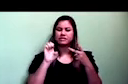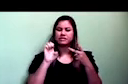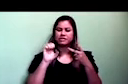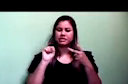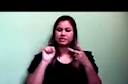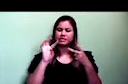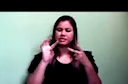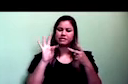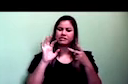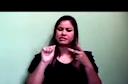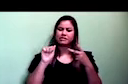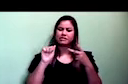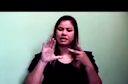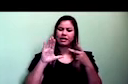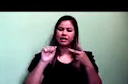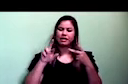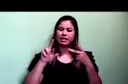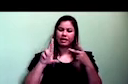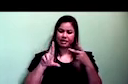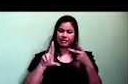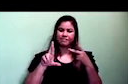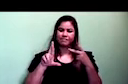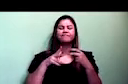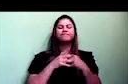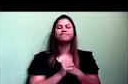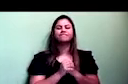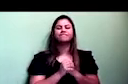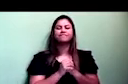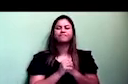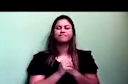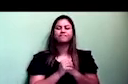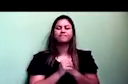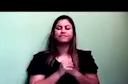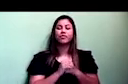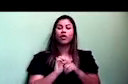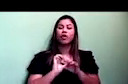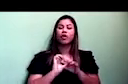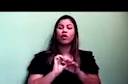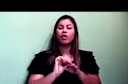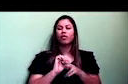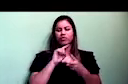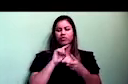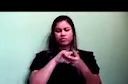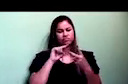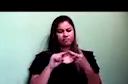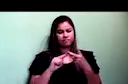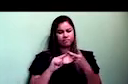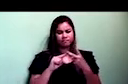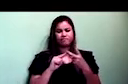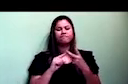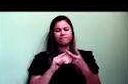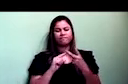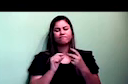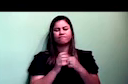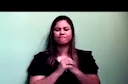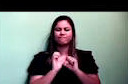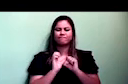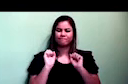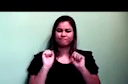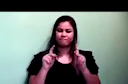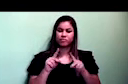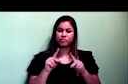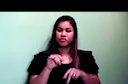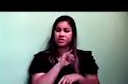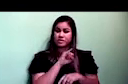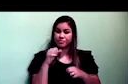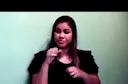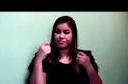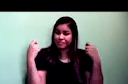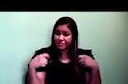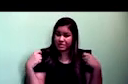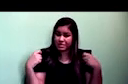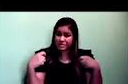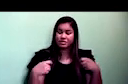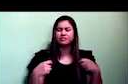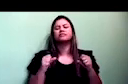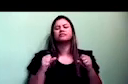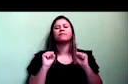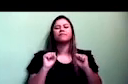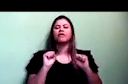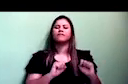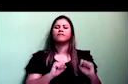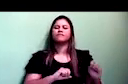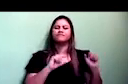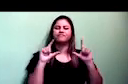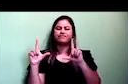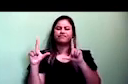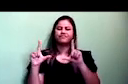tela, fazendo a apresentação por Libras, ou acompanhando os slides do professor Marcelo, tá, então quem tiver essa necessidade, coloca